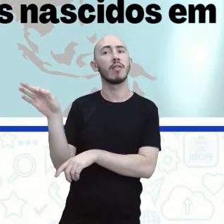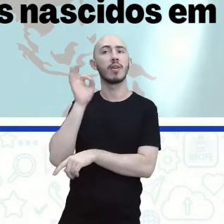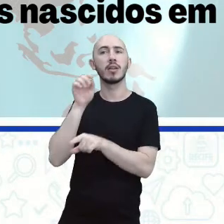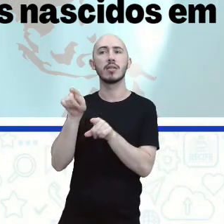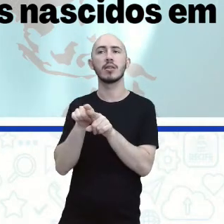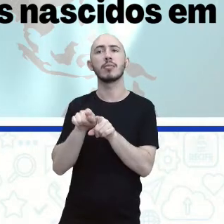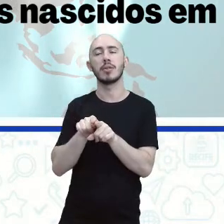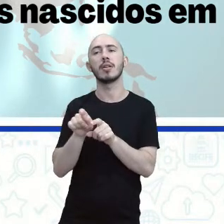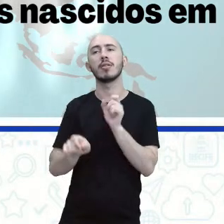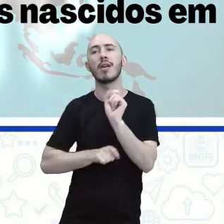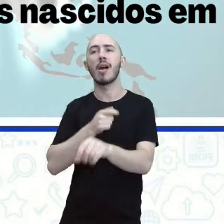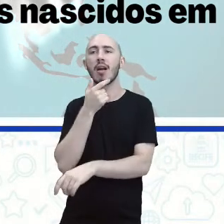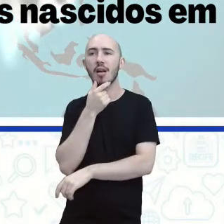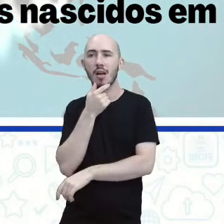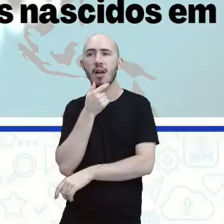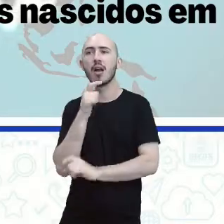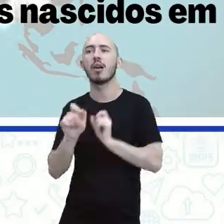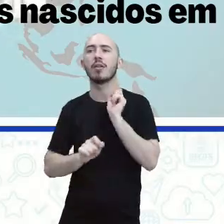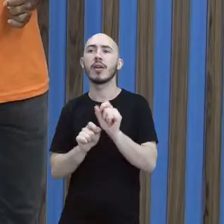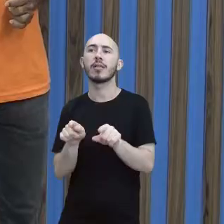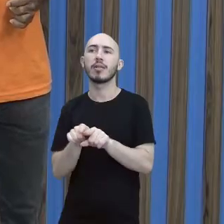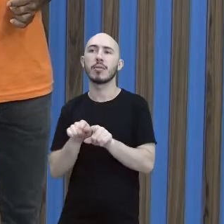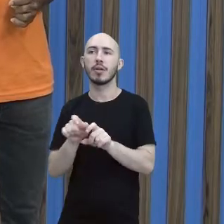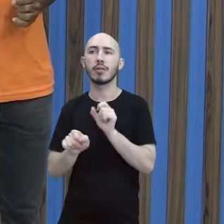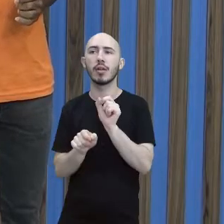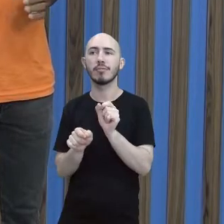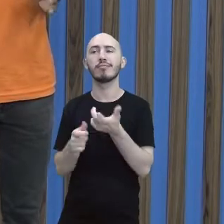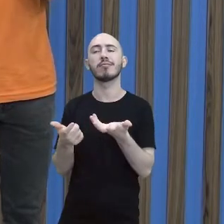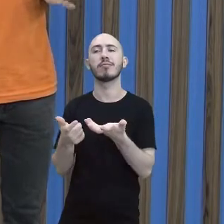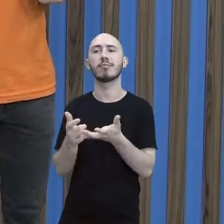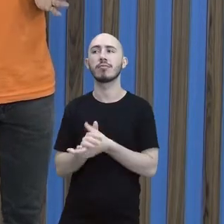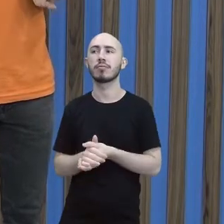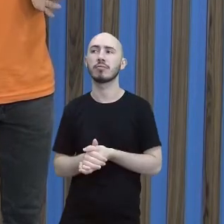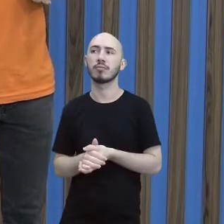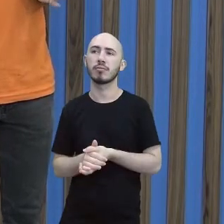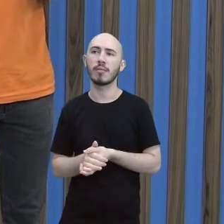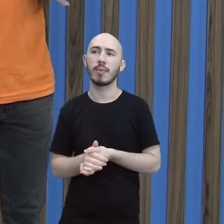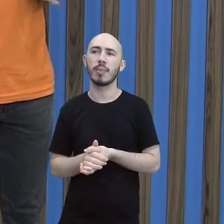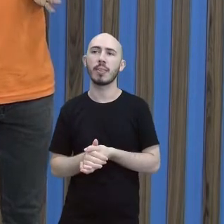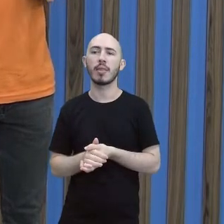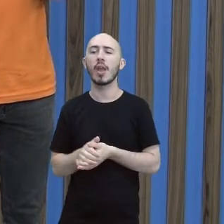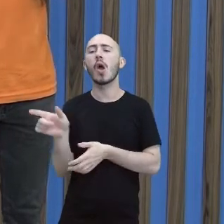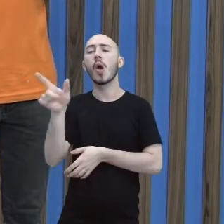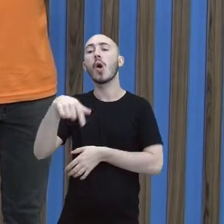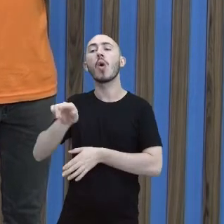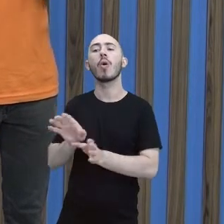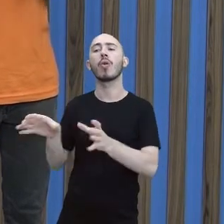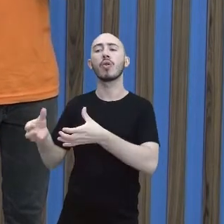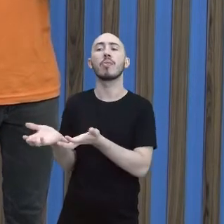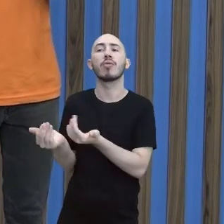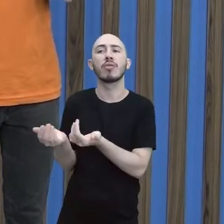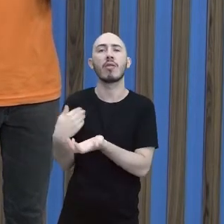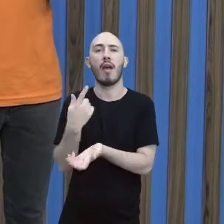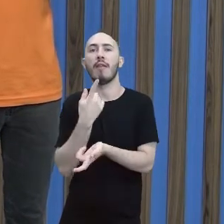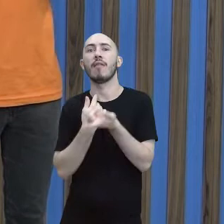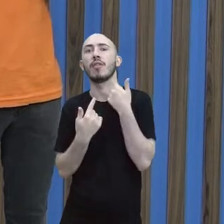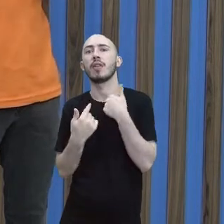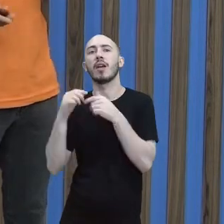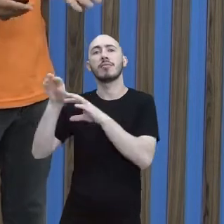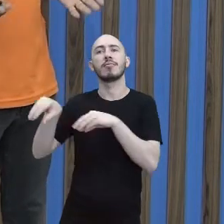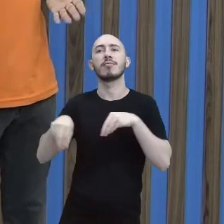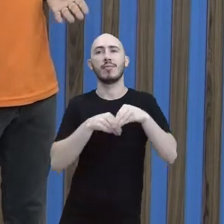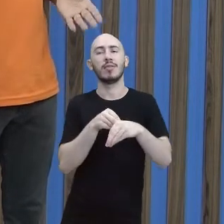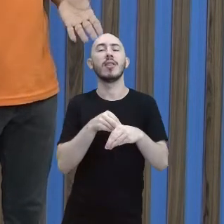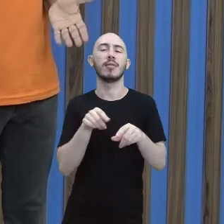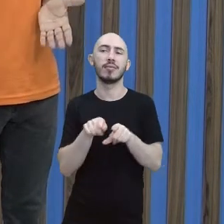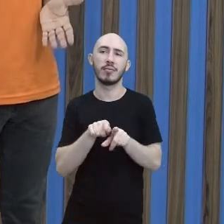territórios coloniais. Quando eu falo França, atrai, professor. Como assim atrair? Como é que eu posso dizer para eles assim? Atrai os